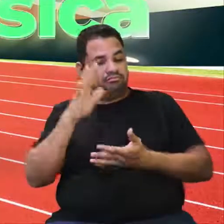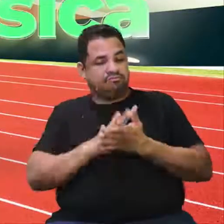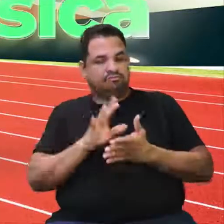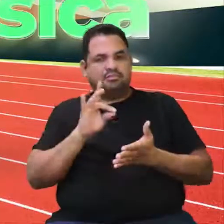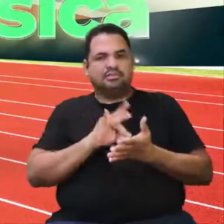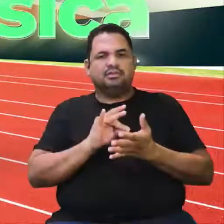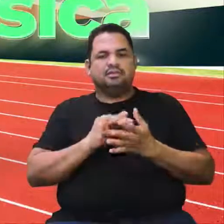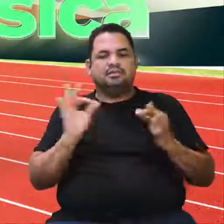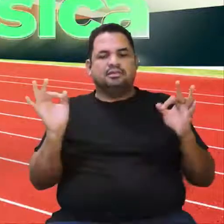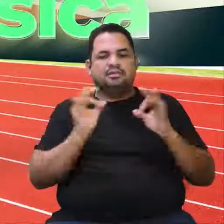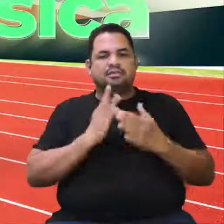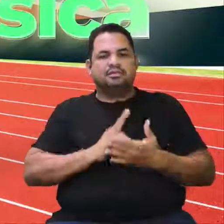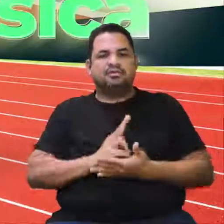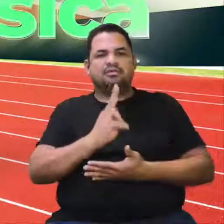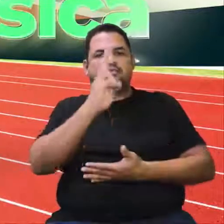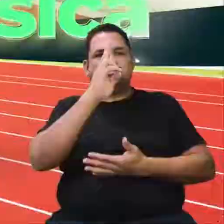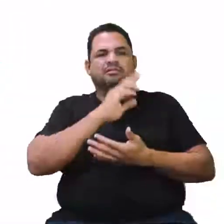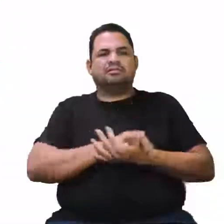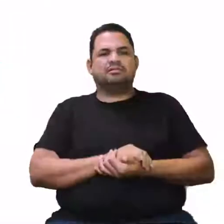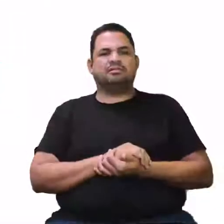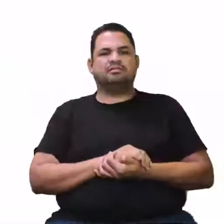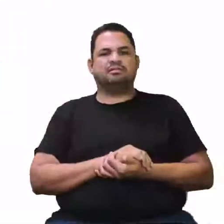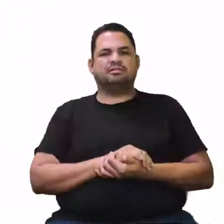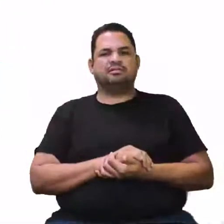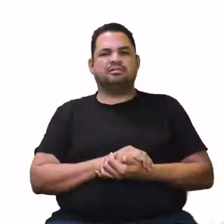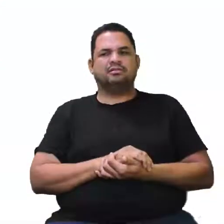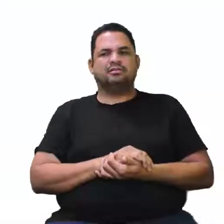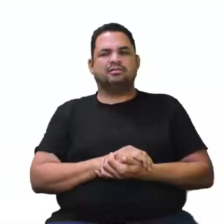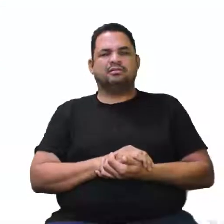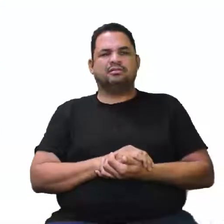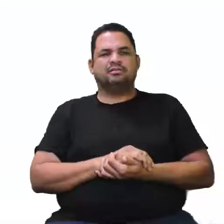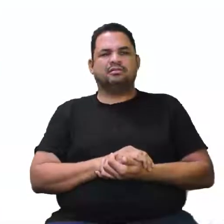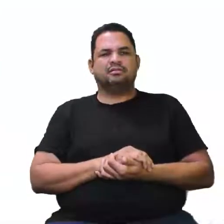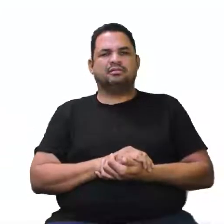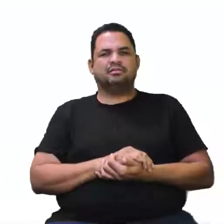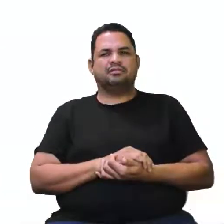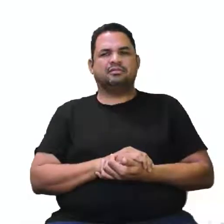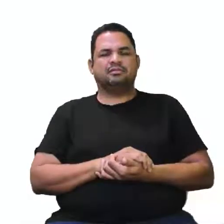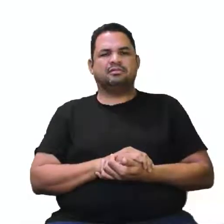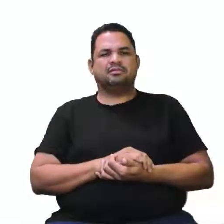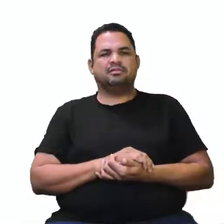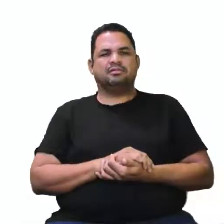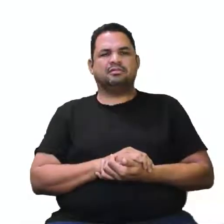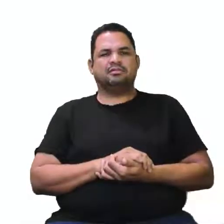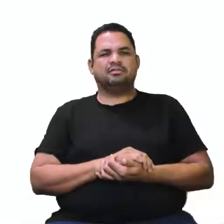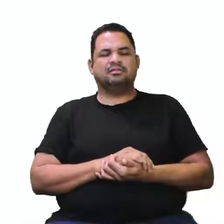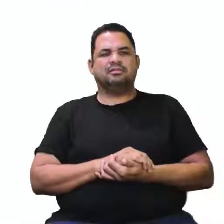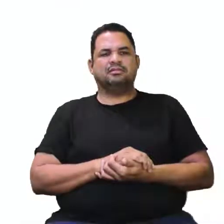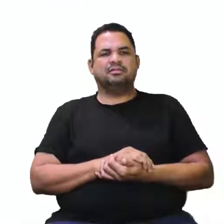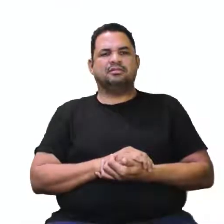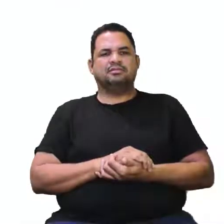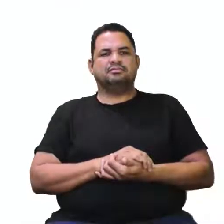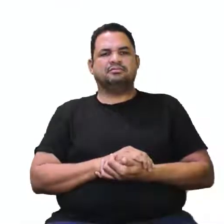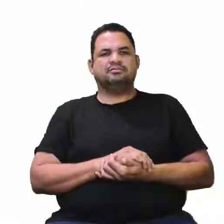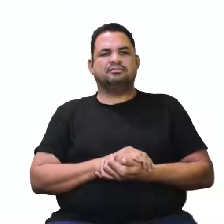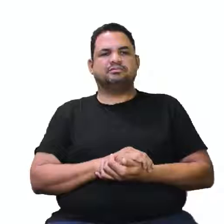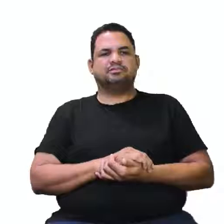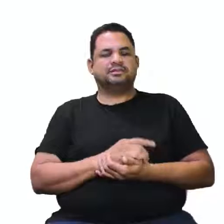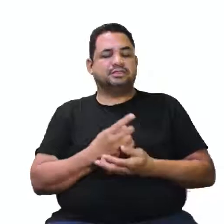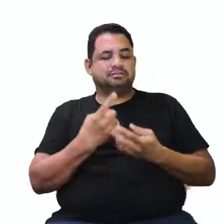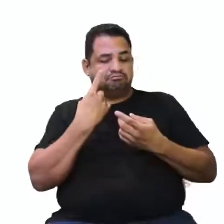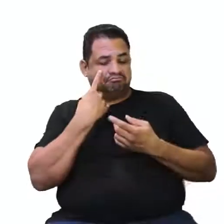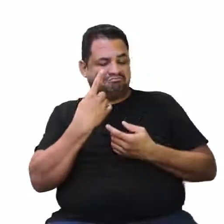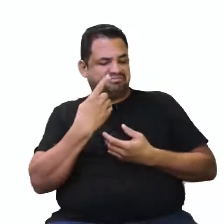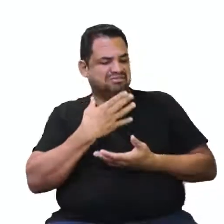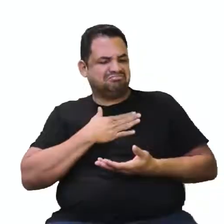realidade. Perfeito. Tranquilo. Vamos seguir, professor. Vamos seguir então. Acompanha aí no slide. E aí, né, você vai observar aí